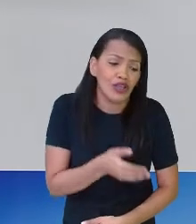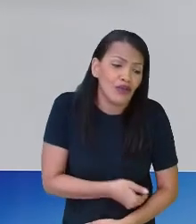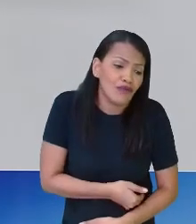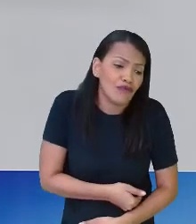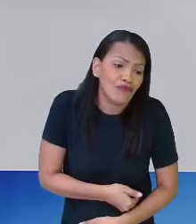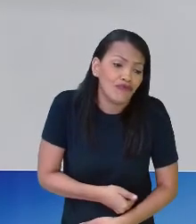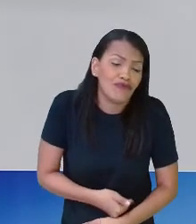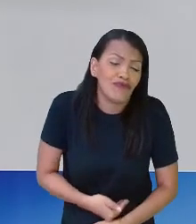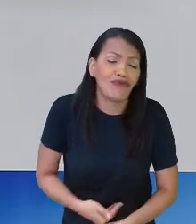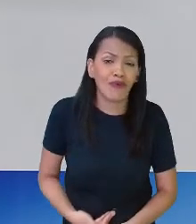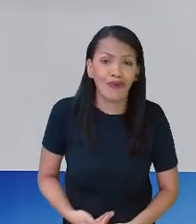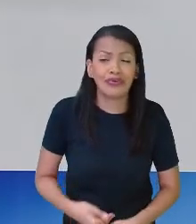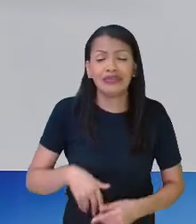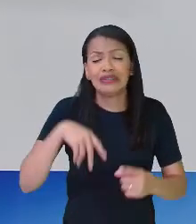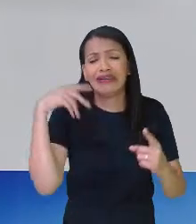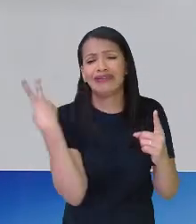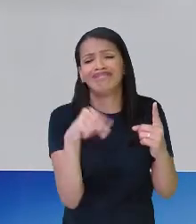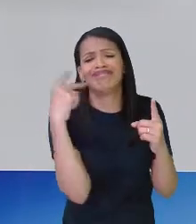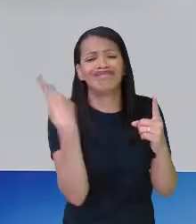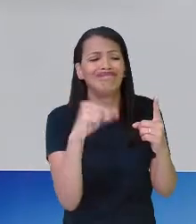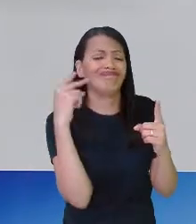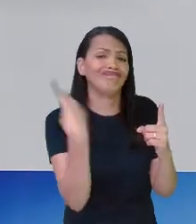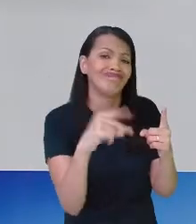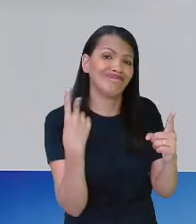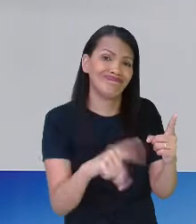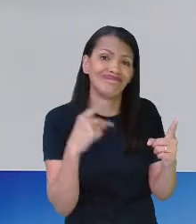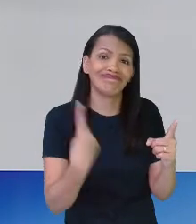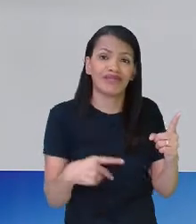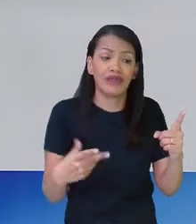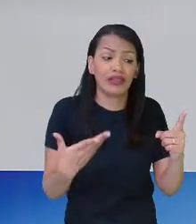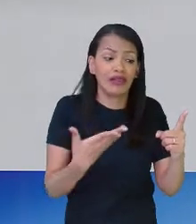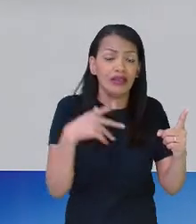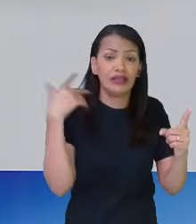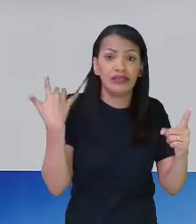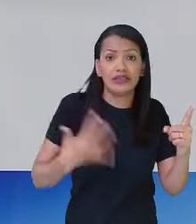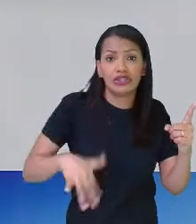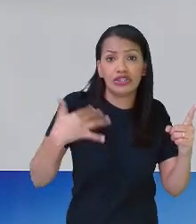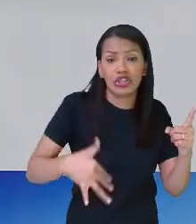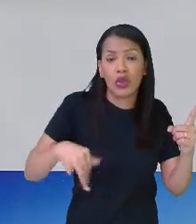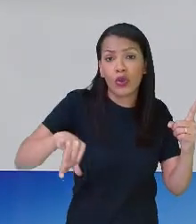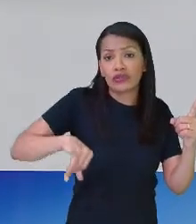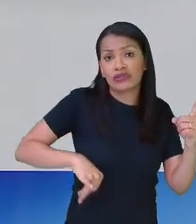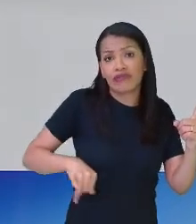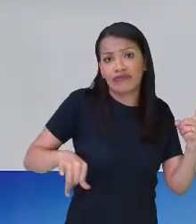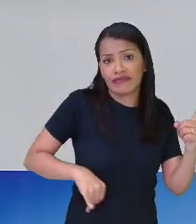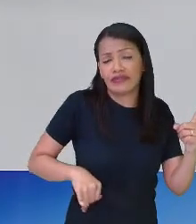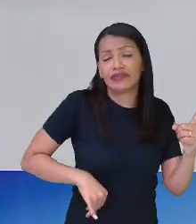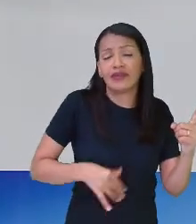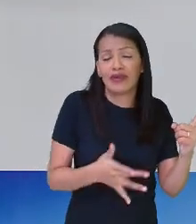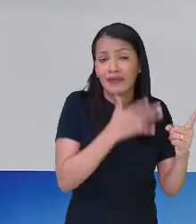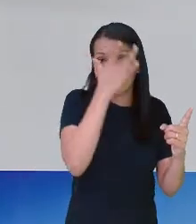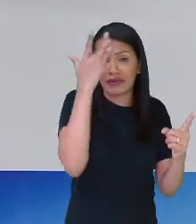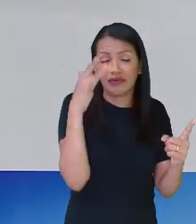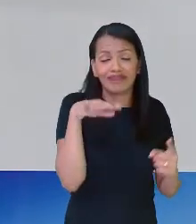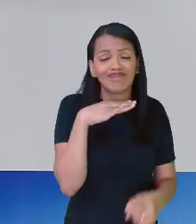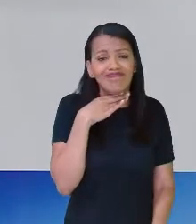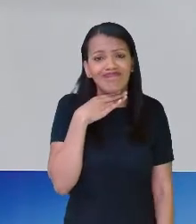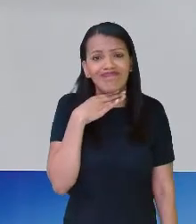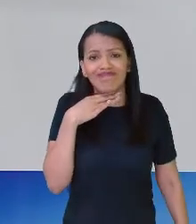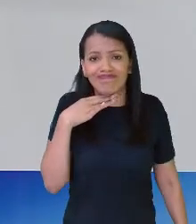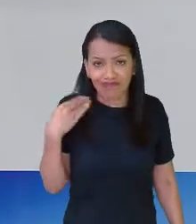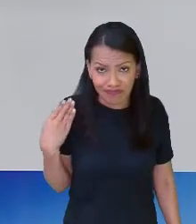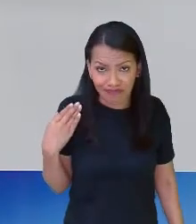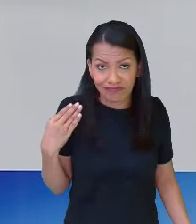sua qualidade de vida era inexistente e chegavam muitos a falecer em menos de 10 anos, depois que passava por